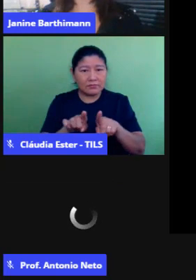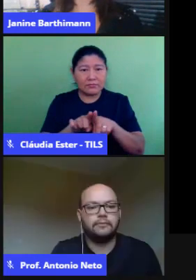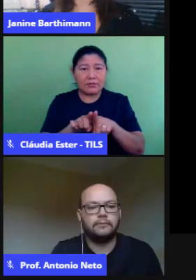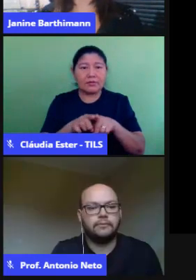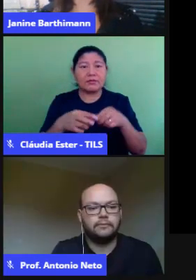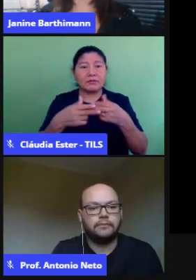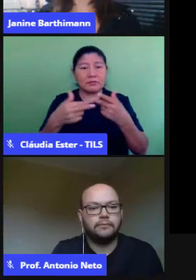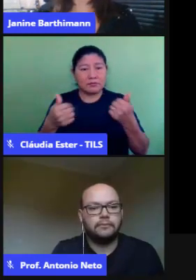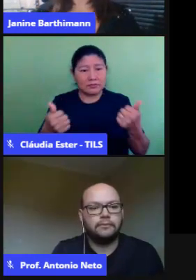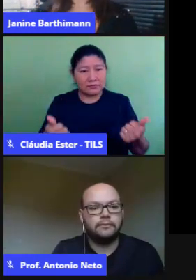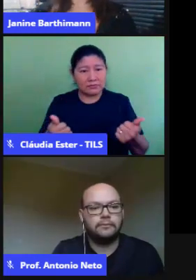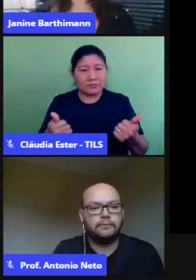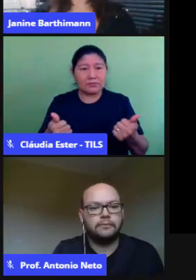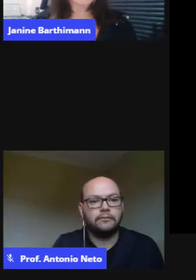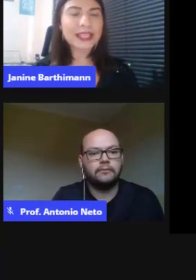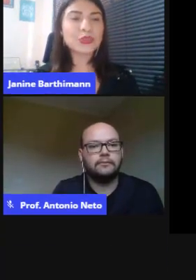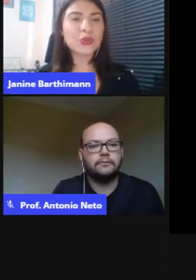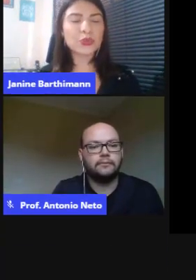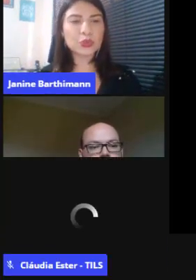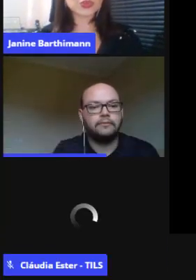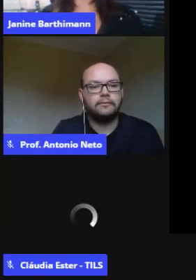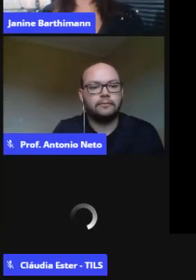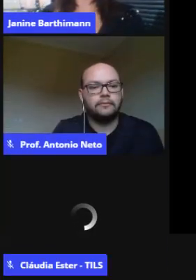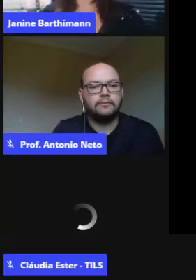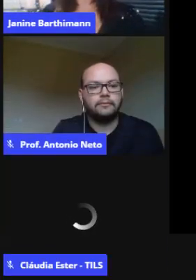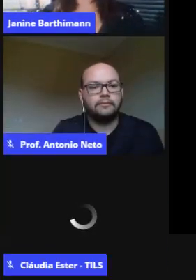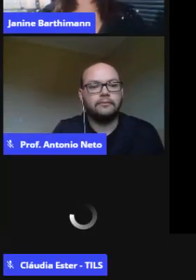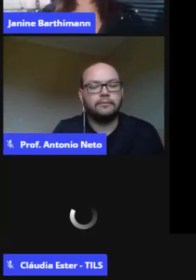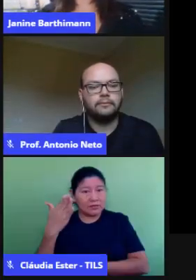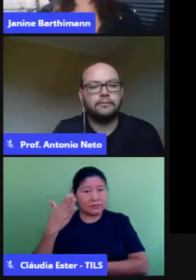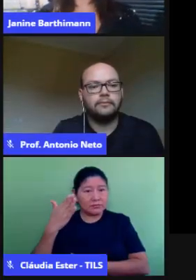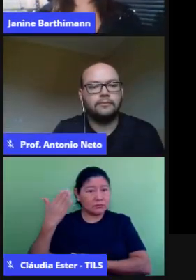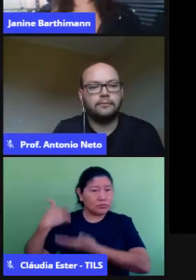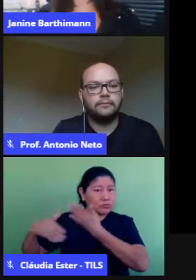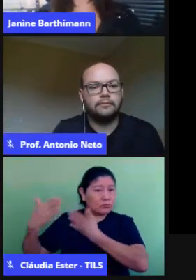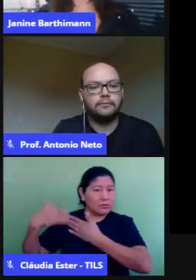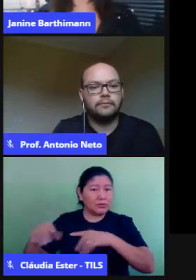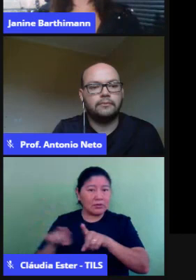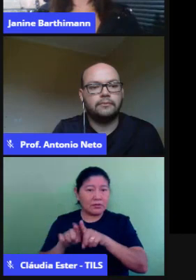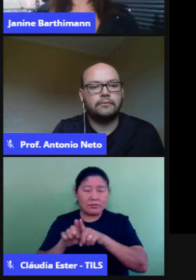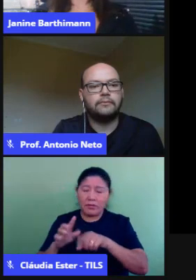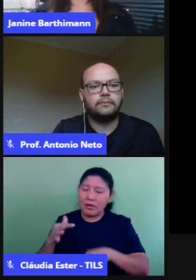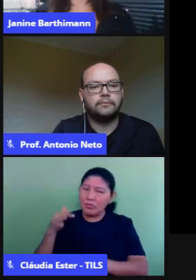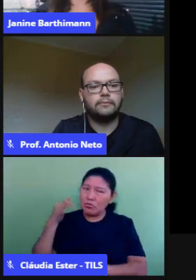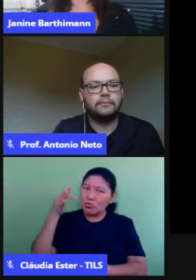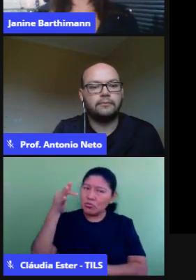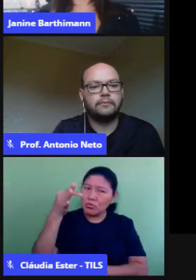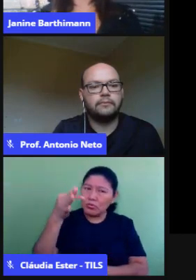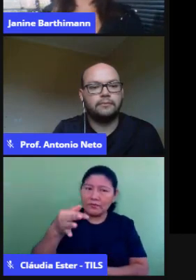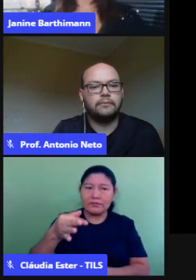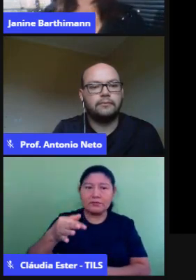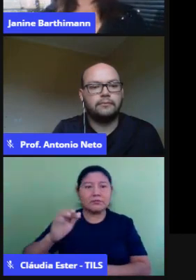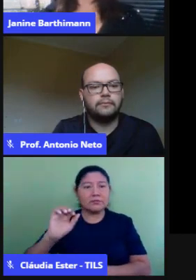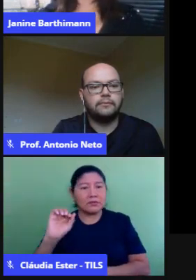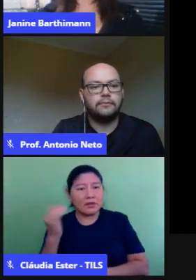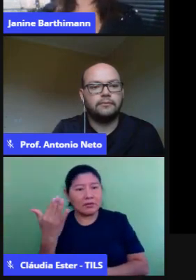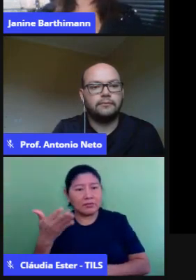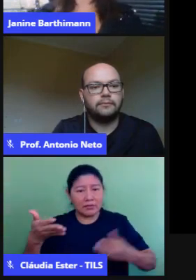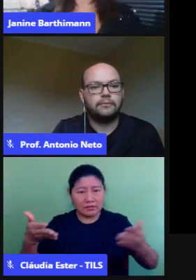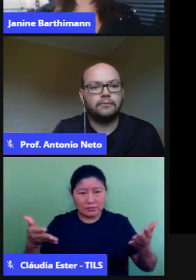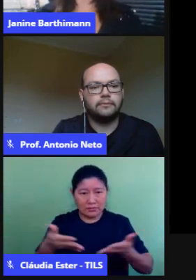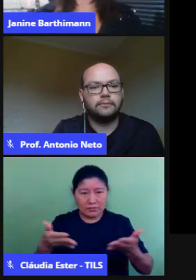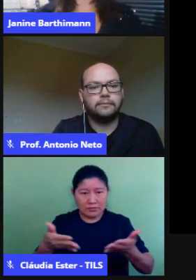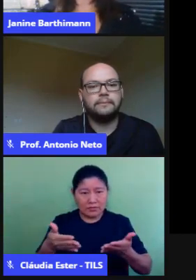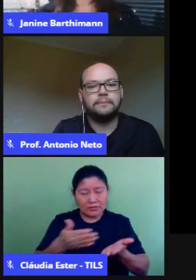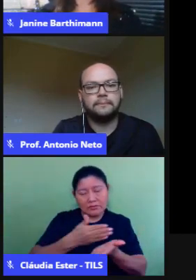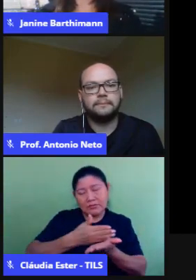do passado, mas também do futuro e das interpretações que nós faremos a partir